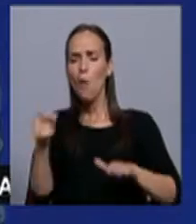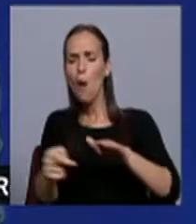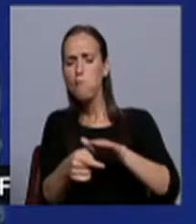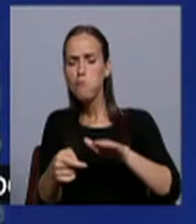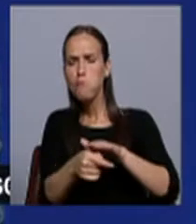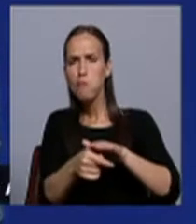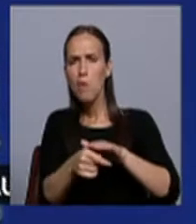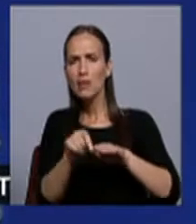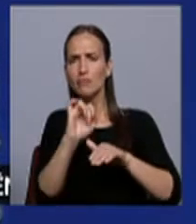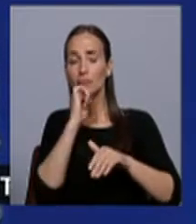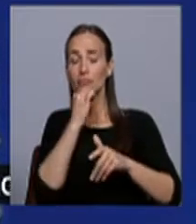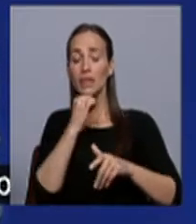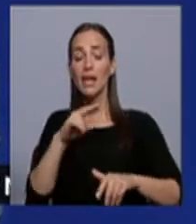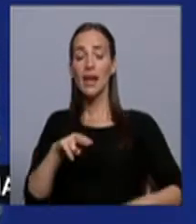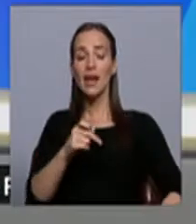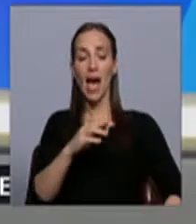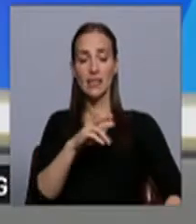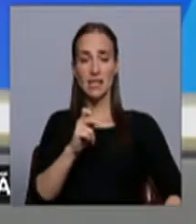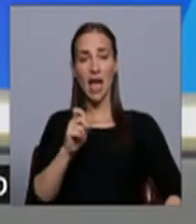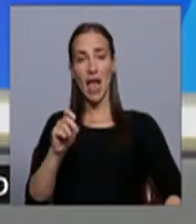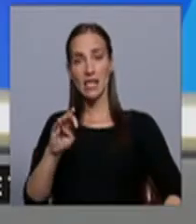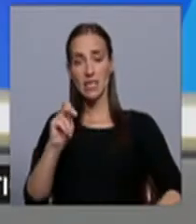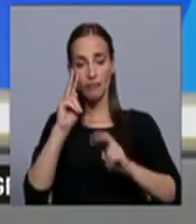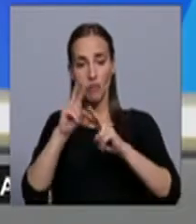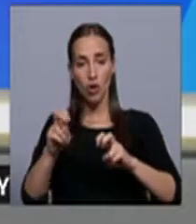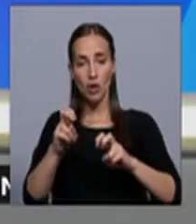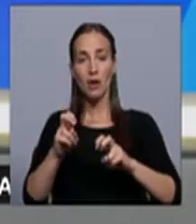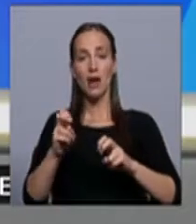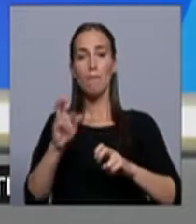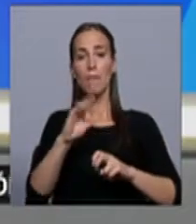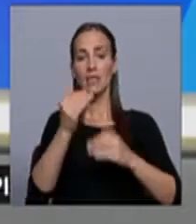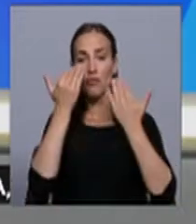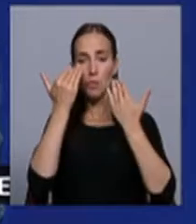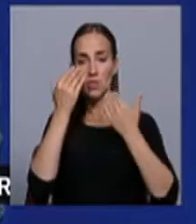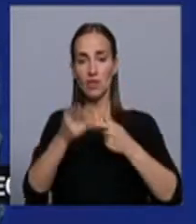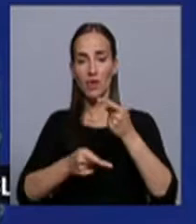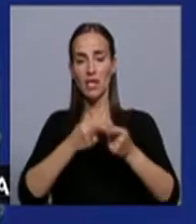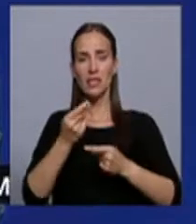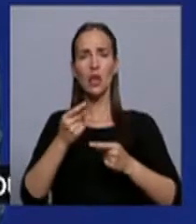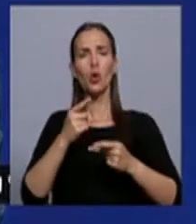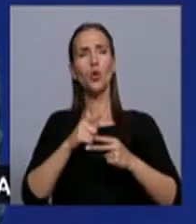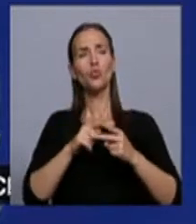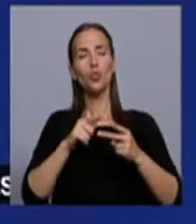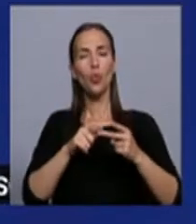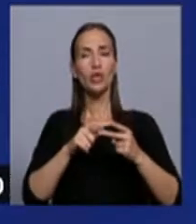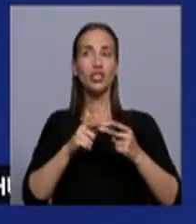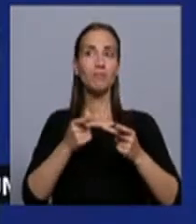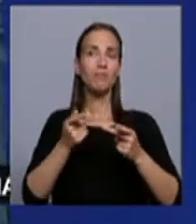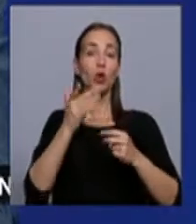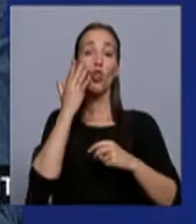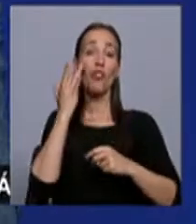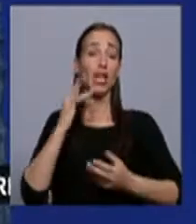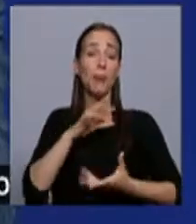misterioso metano e a eventual existência de lagos subterrâneos, suspeitas levantadas pelas missões da NASA e da ESA e que agora